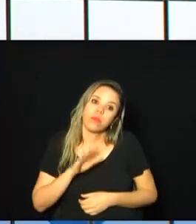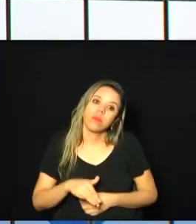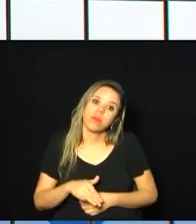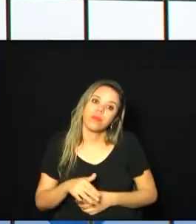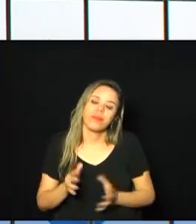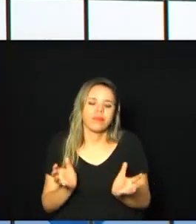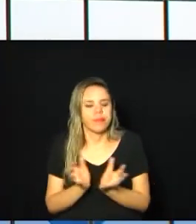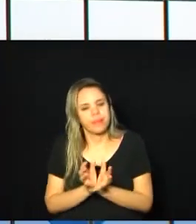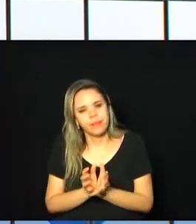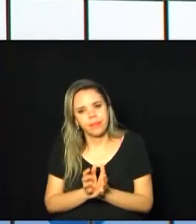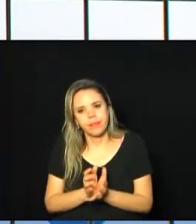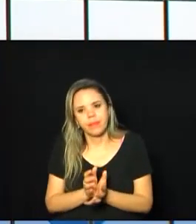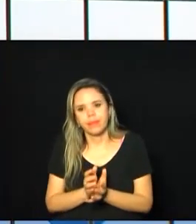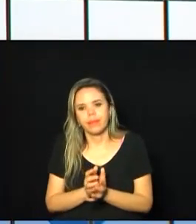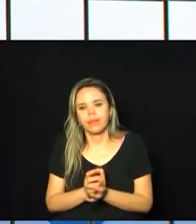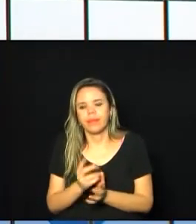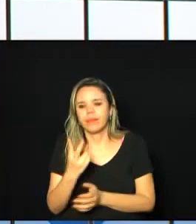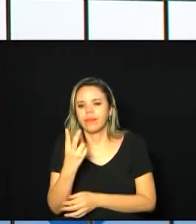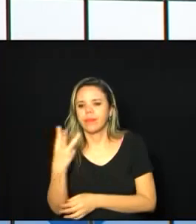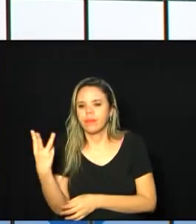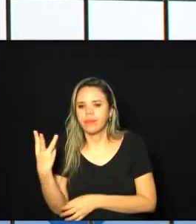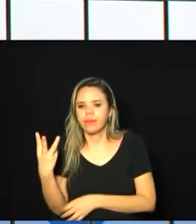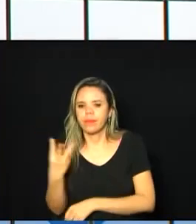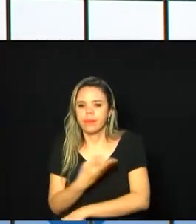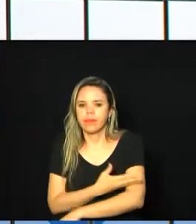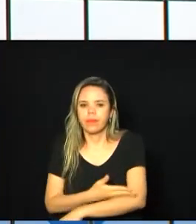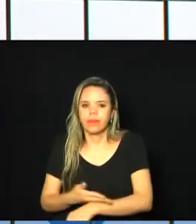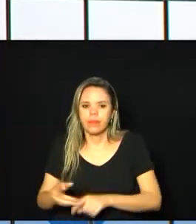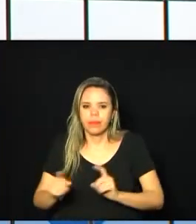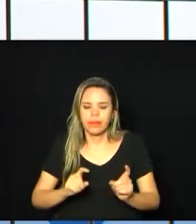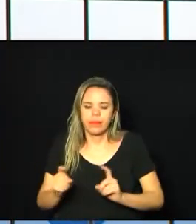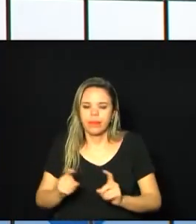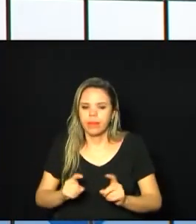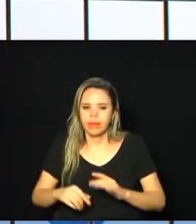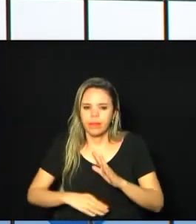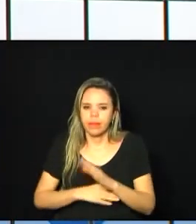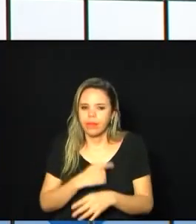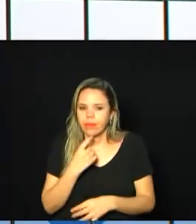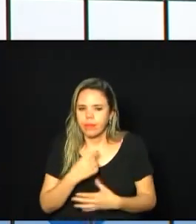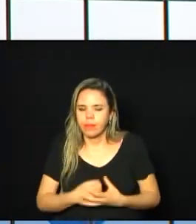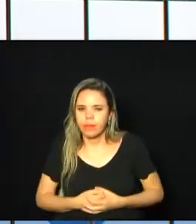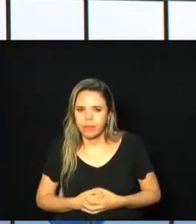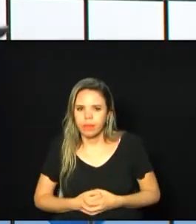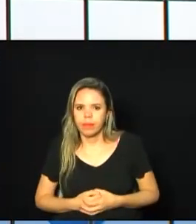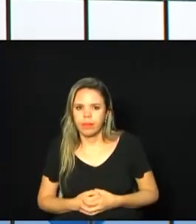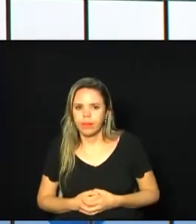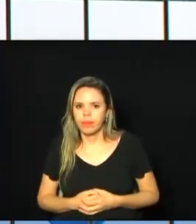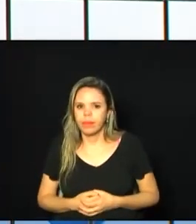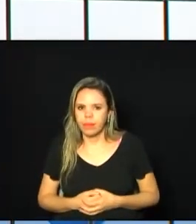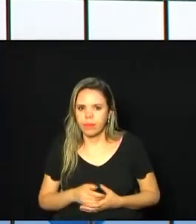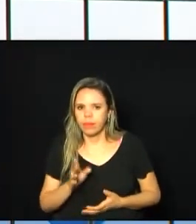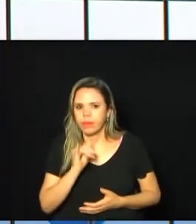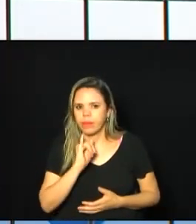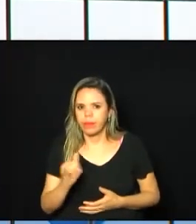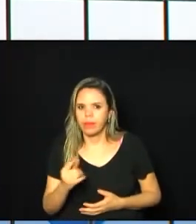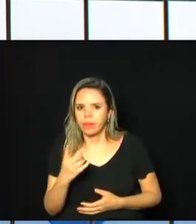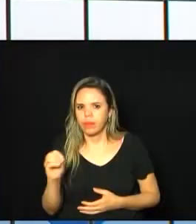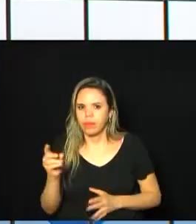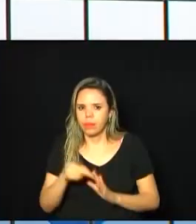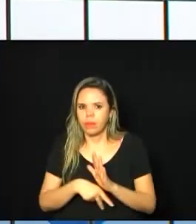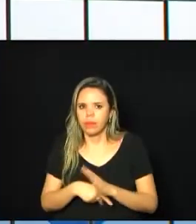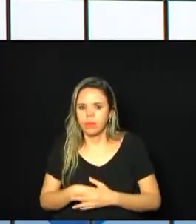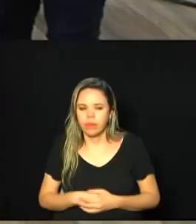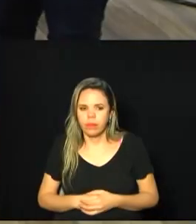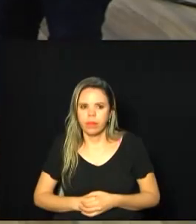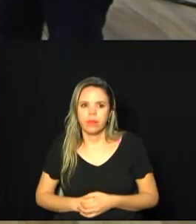tarde, começa a 23ª reunião ordinária da Câmara Municipal de Campinas, que eu já adianto, tem 10 projetos